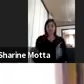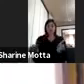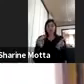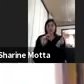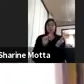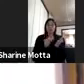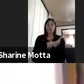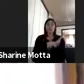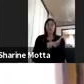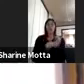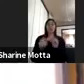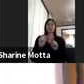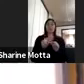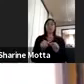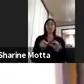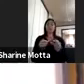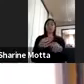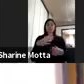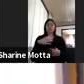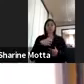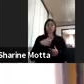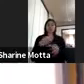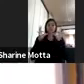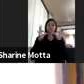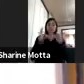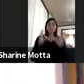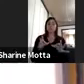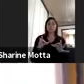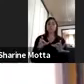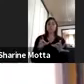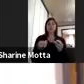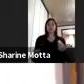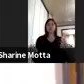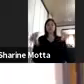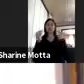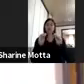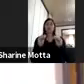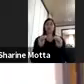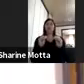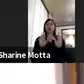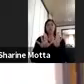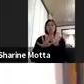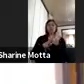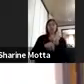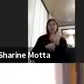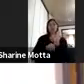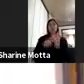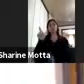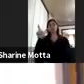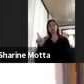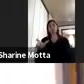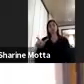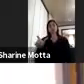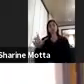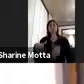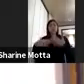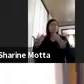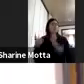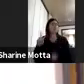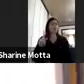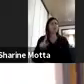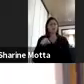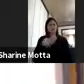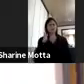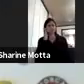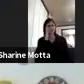encontrou o lugar correto para a gente citar o tráfico de pessoas. E sabe qual é o lugar correto do tráfico de